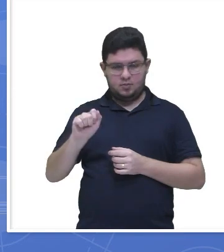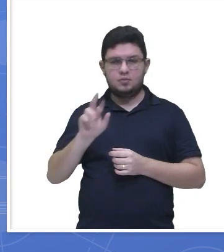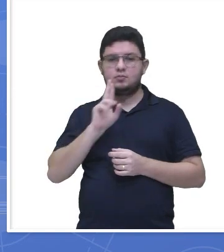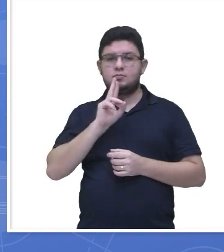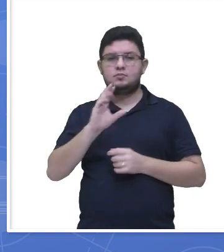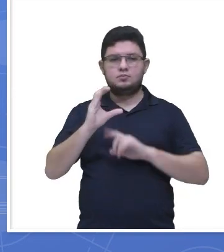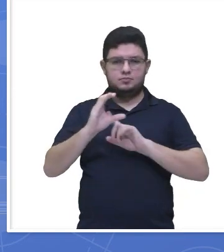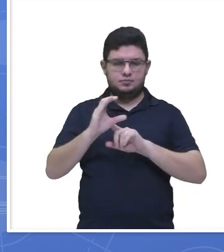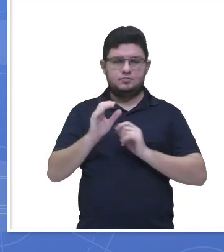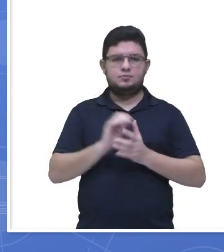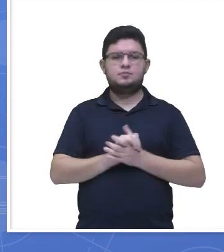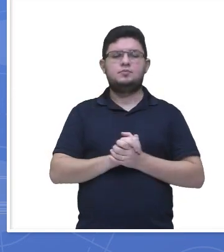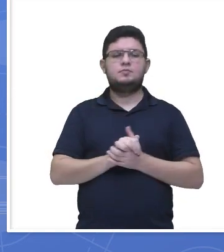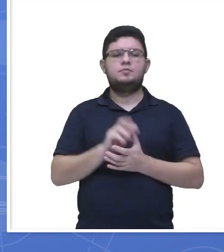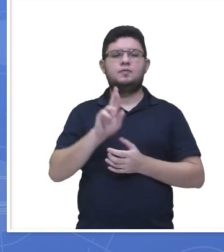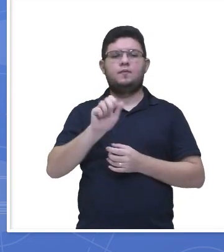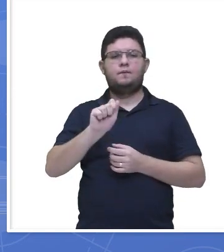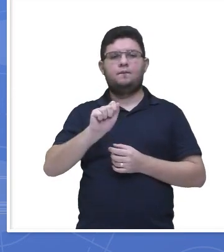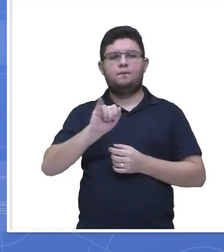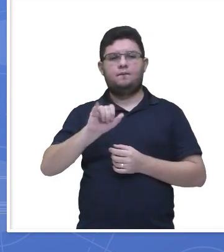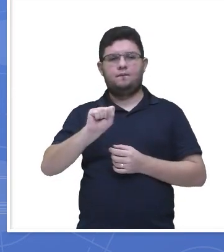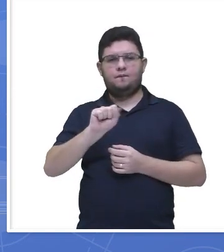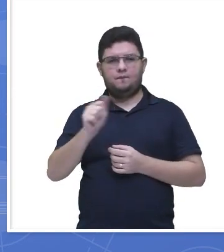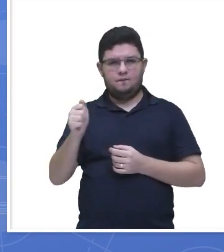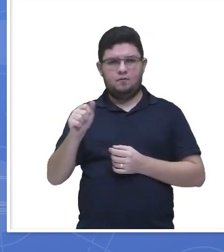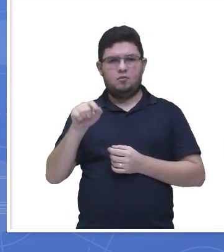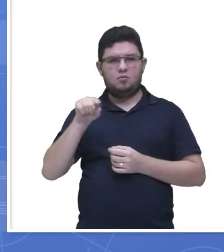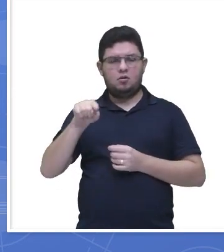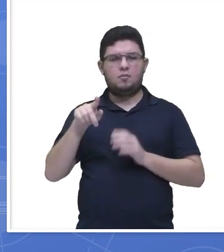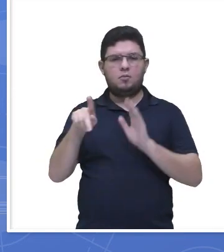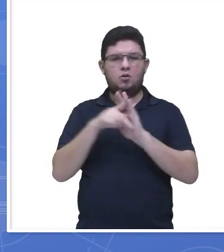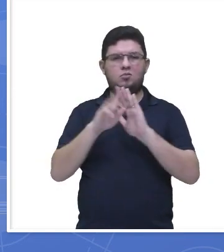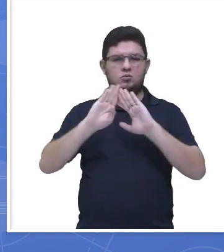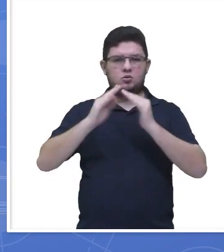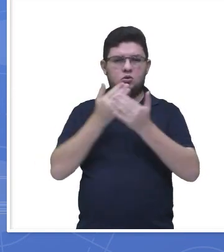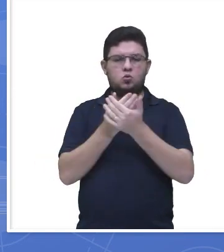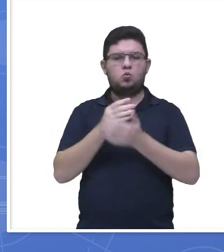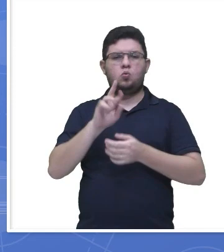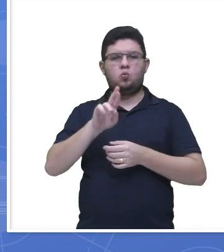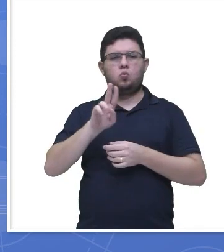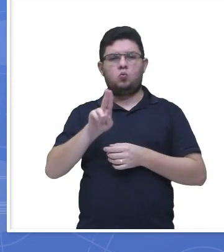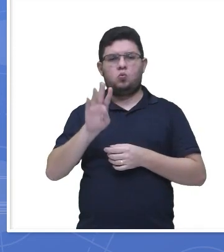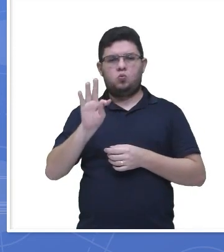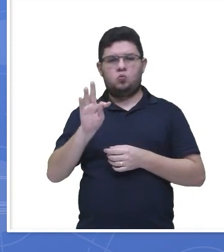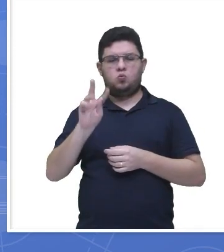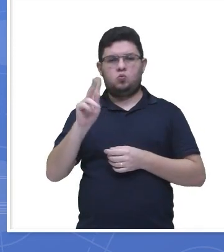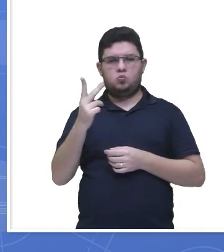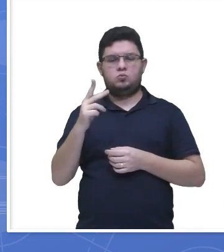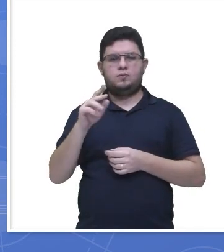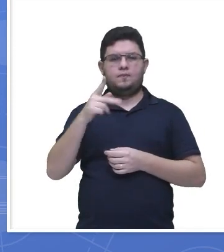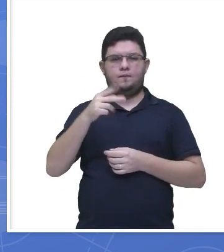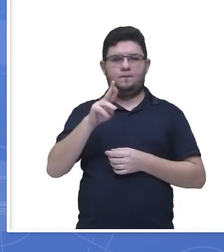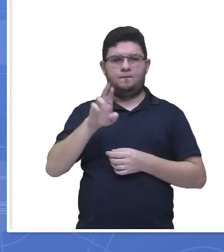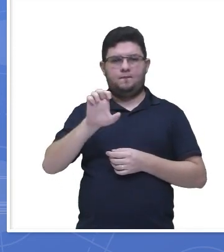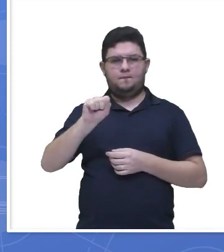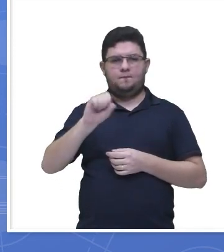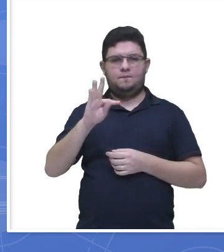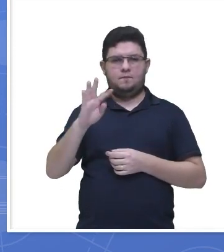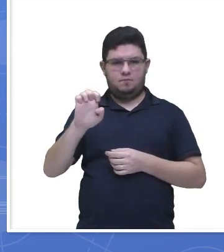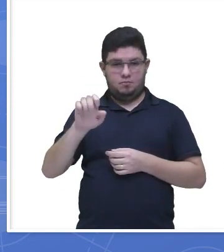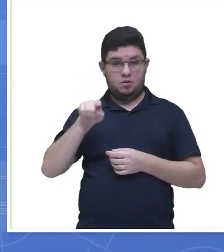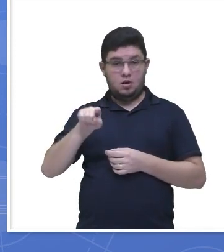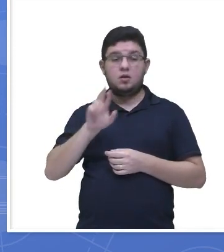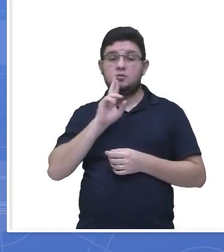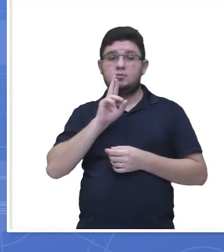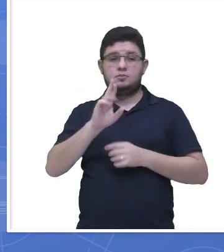A Raíssa, da escola Ruth Prestes Gonçalves, né, apostando aí que é